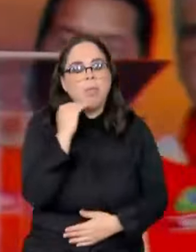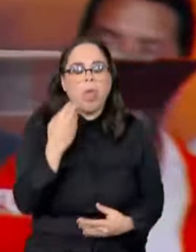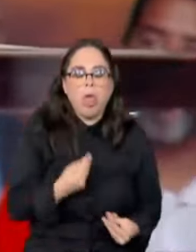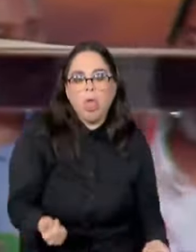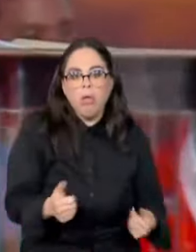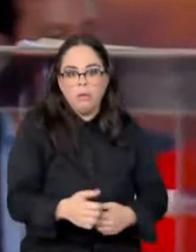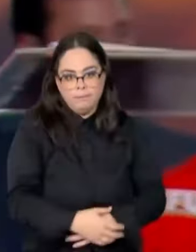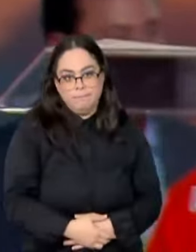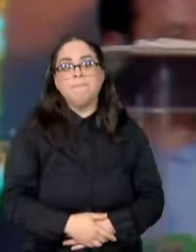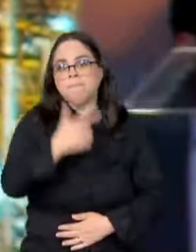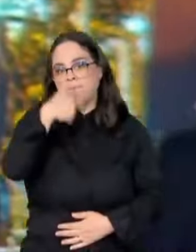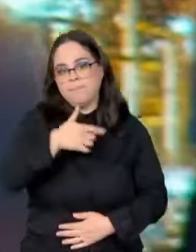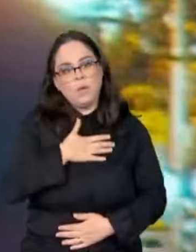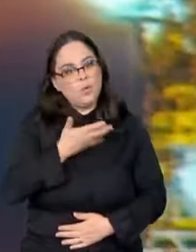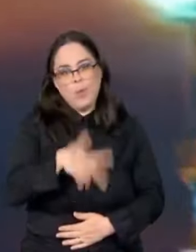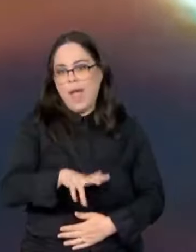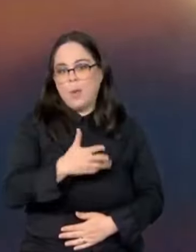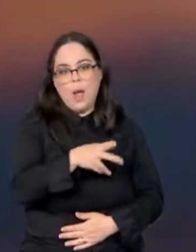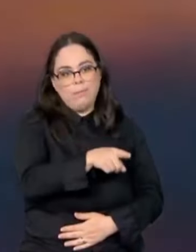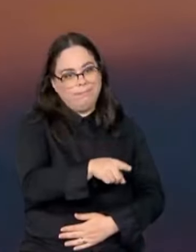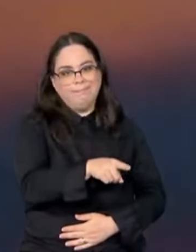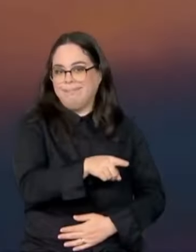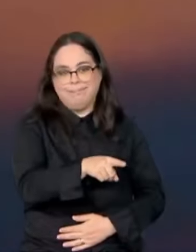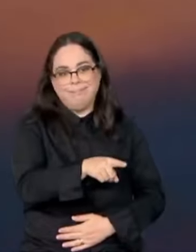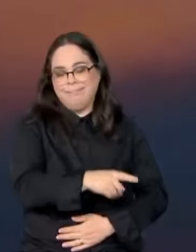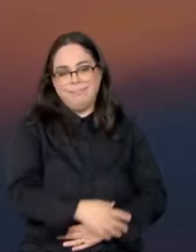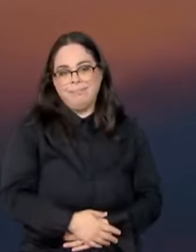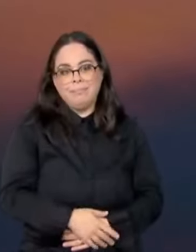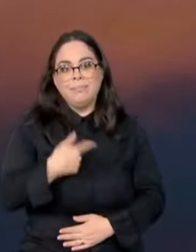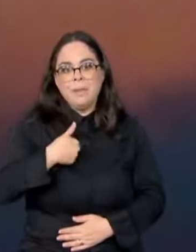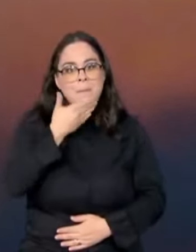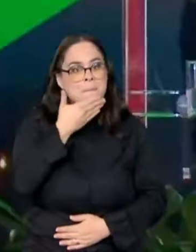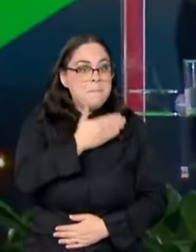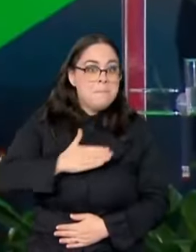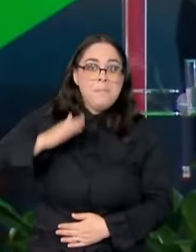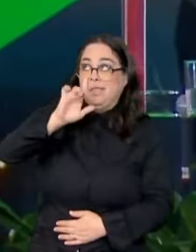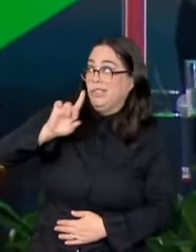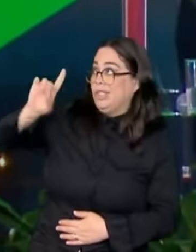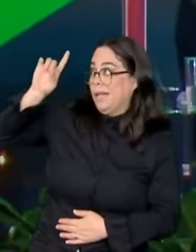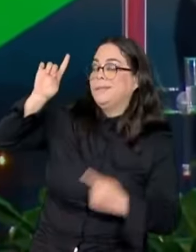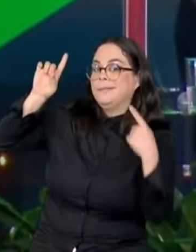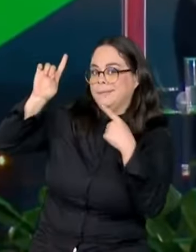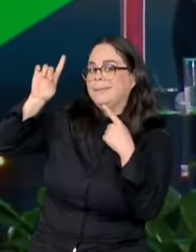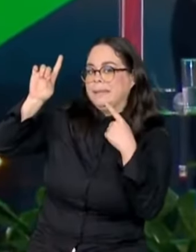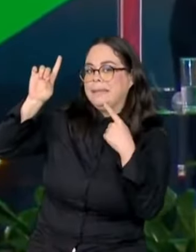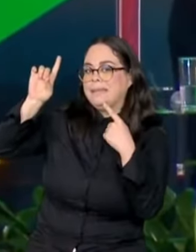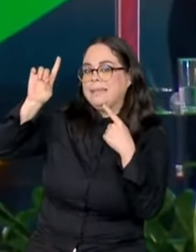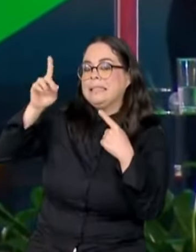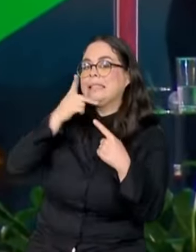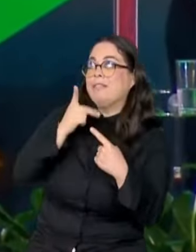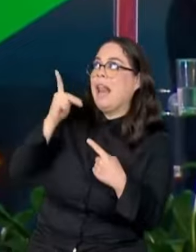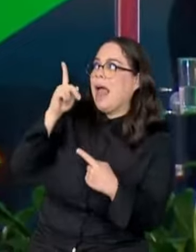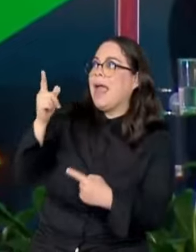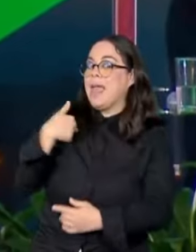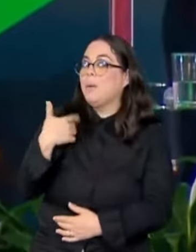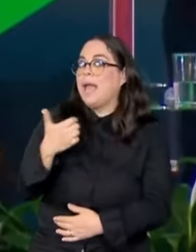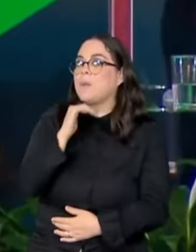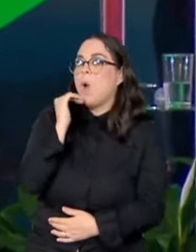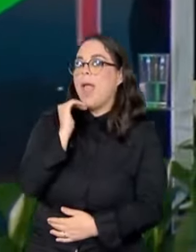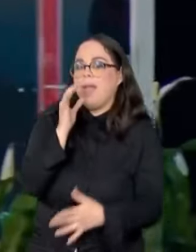E eu não quero morrer de tédio. Eu sim, pedi a Deus, sabe, dizer como é que eu queria